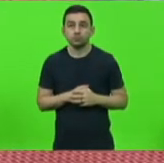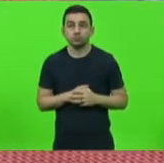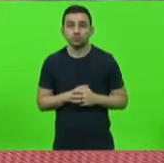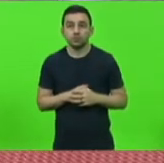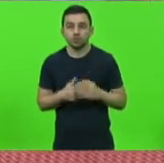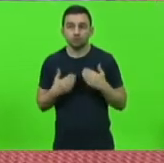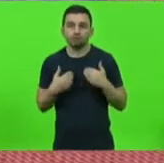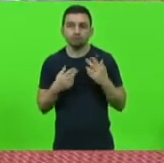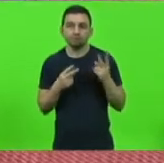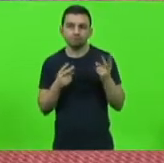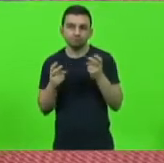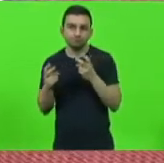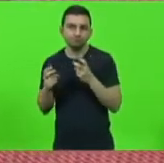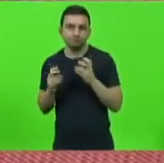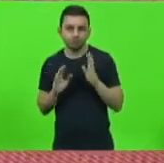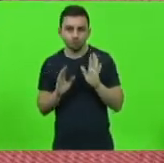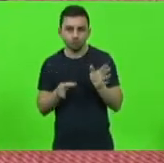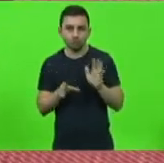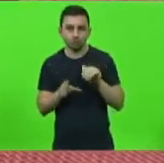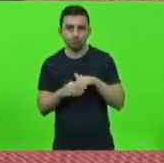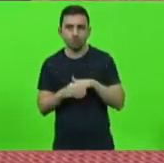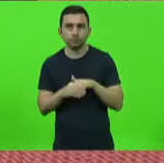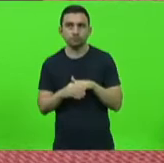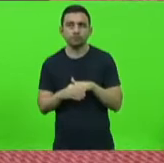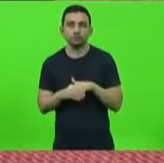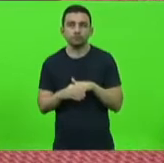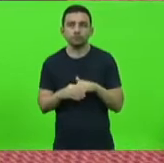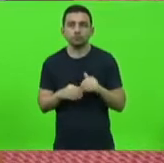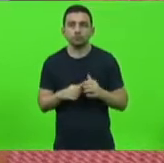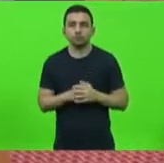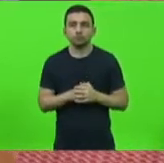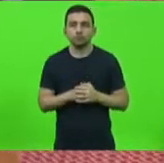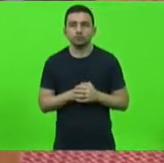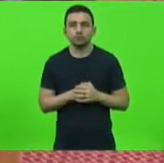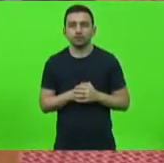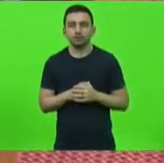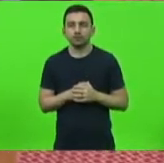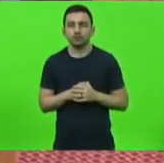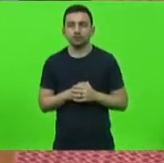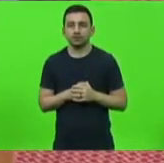perceba que todos já exerceram o direito do voto sagrado,